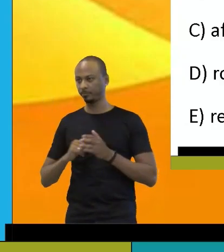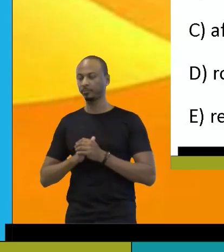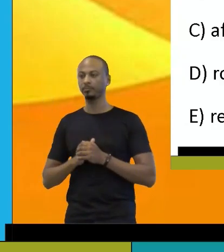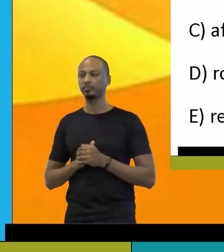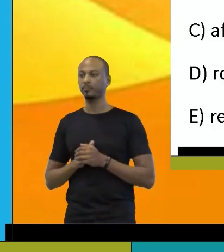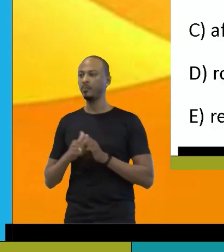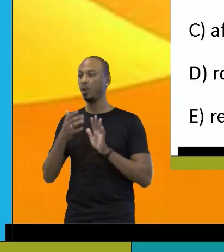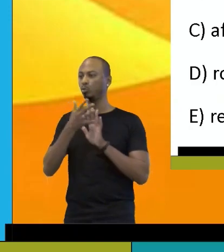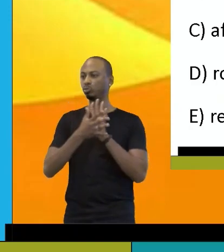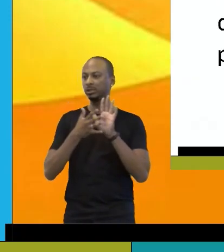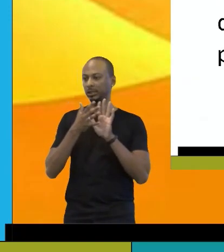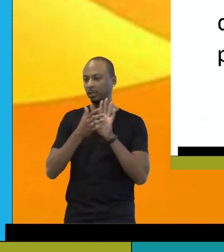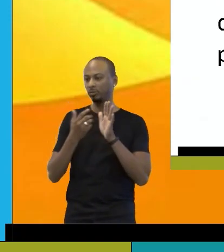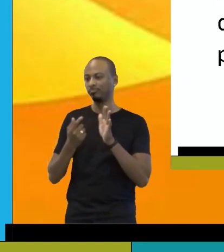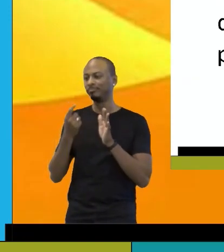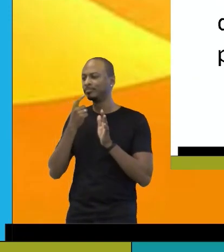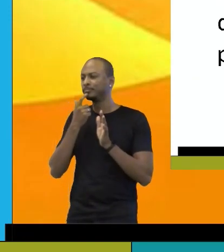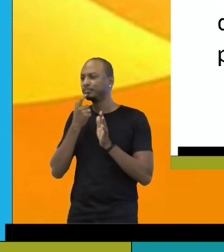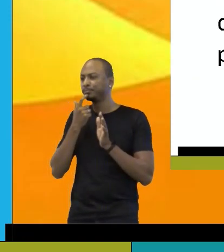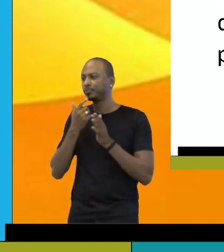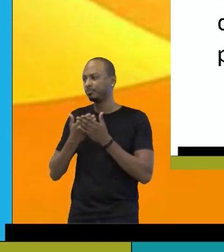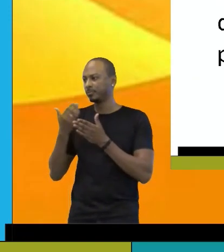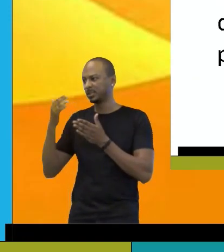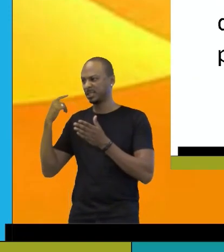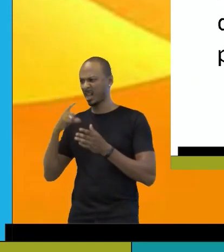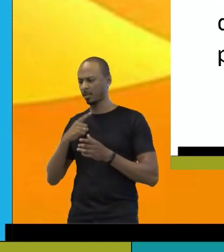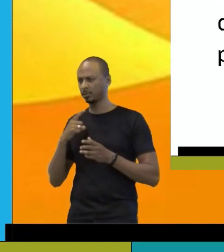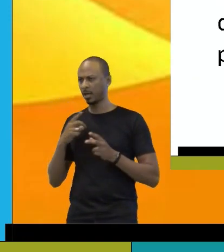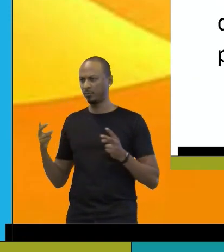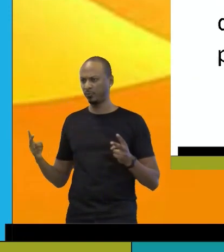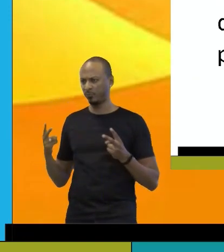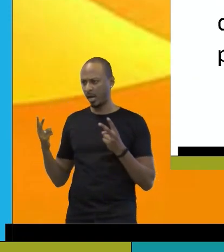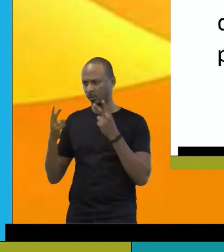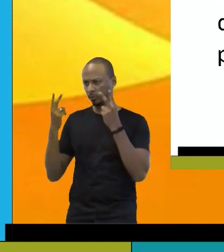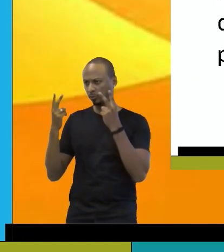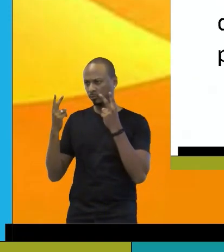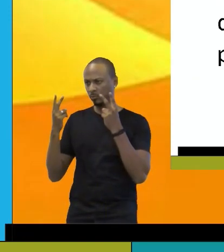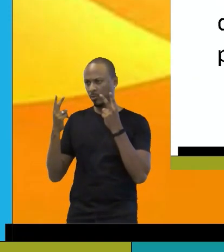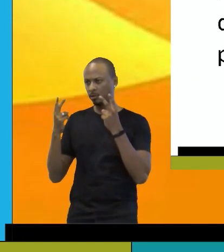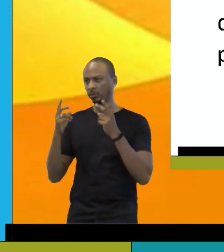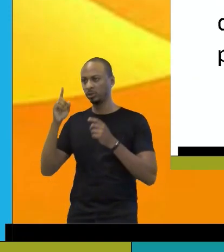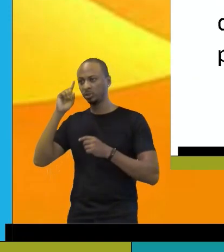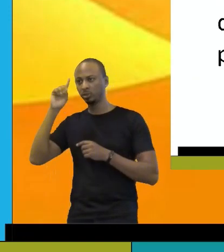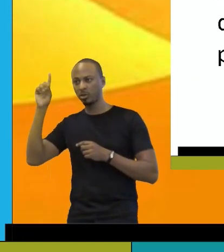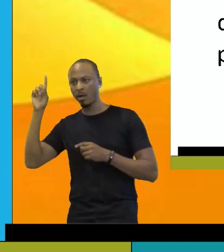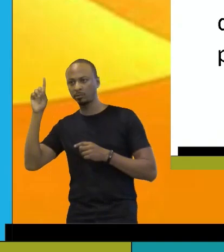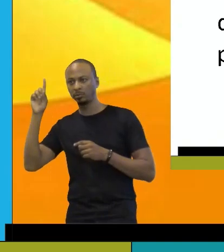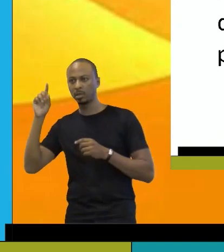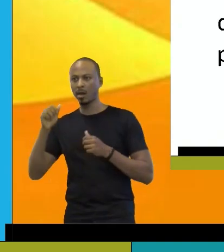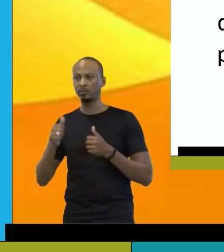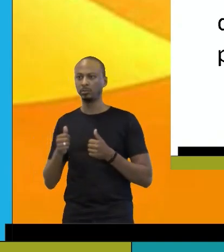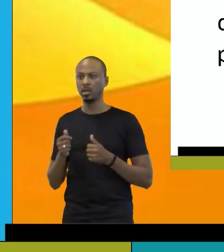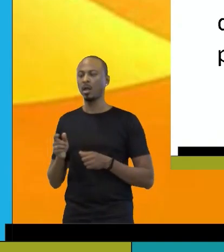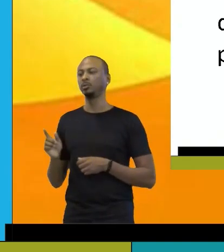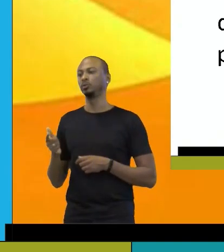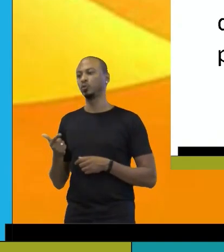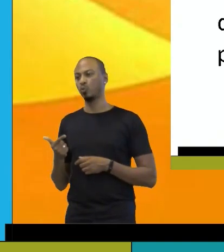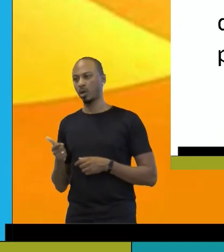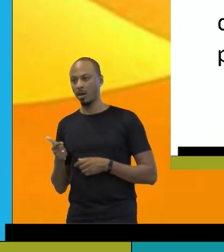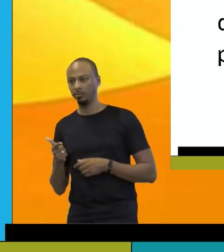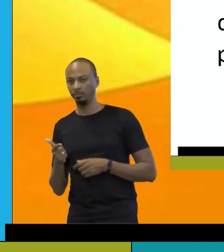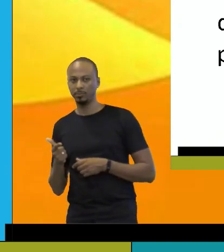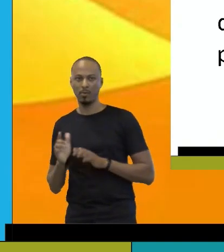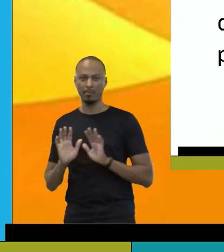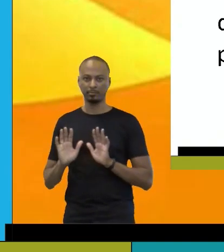ler, existe alguma valorização à interferência divina? Sim ou não? Não tem